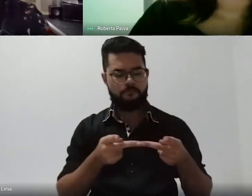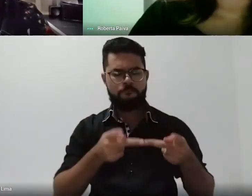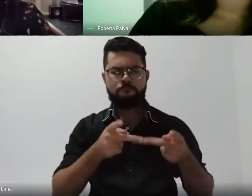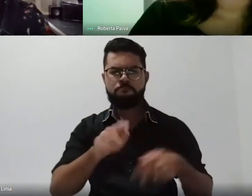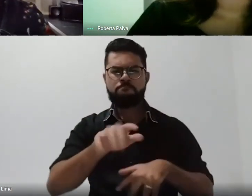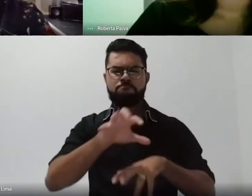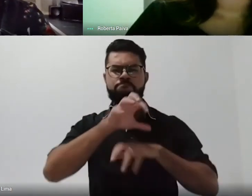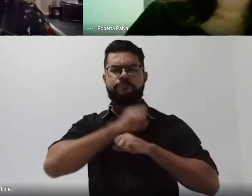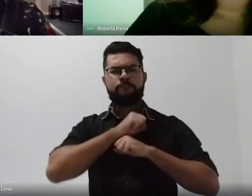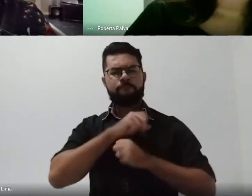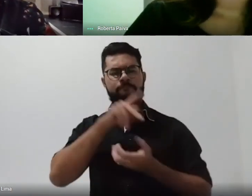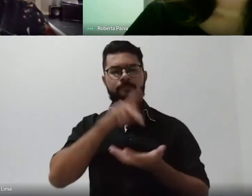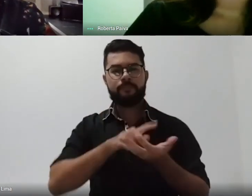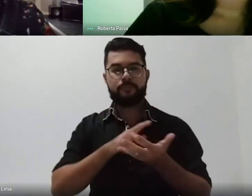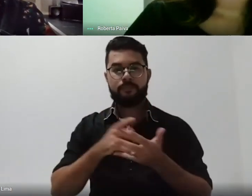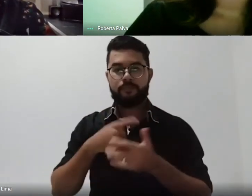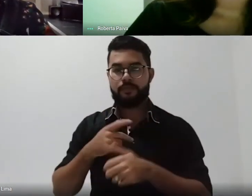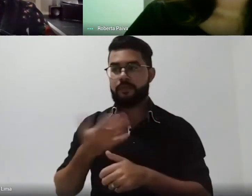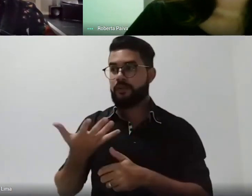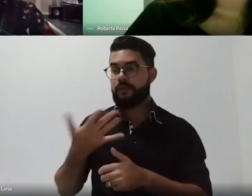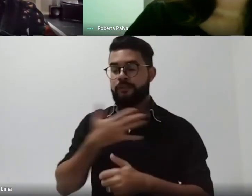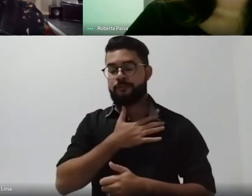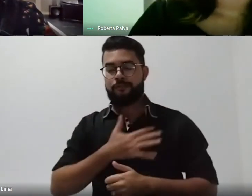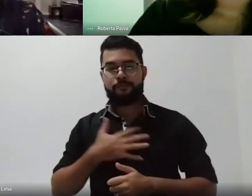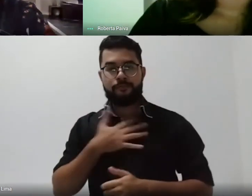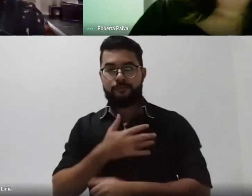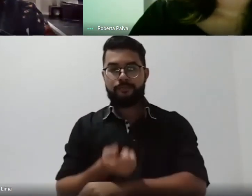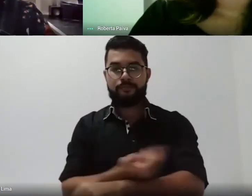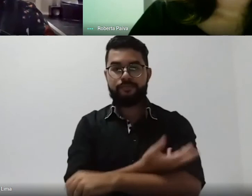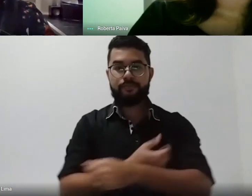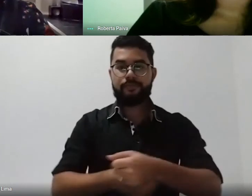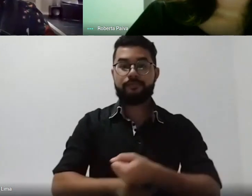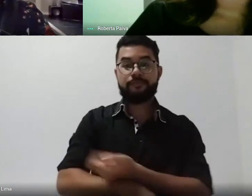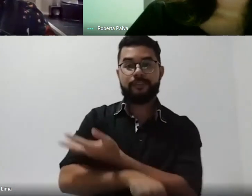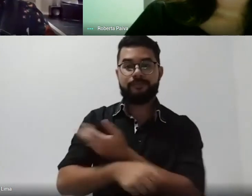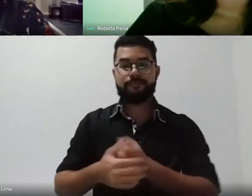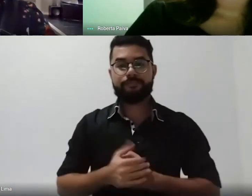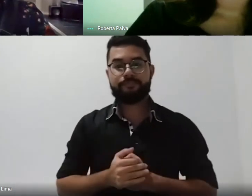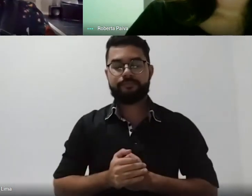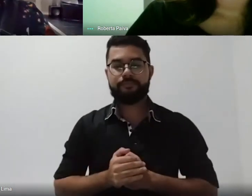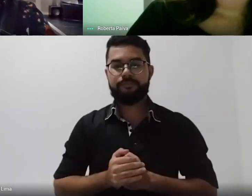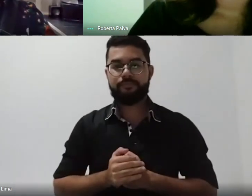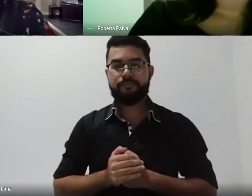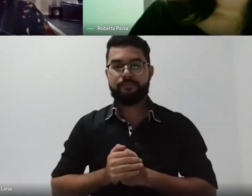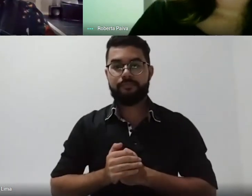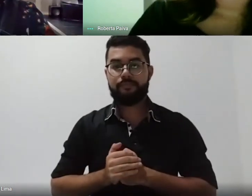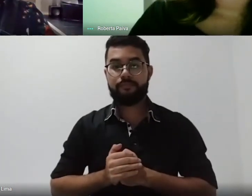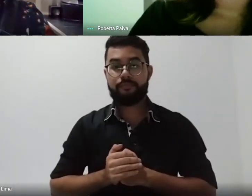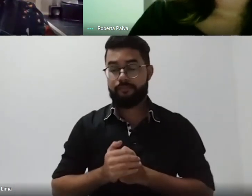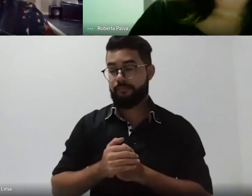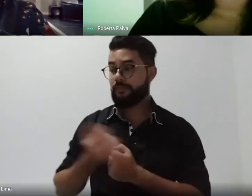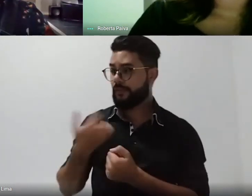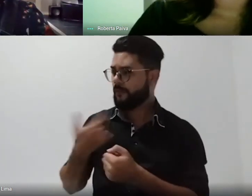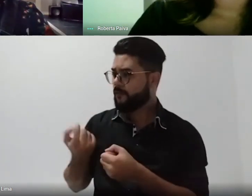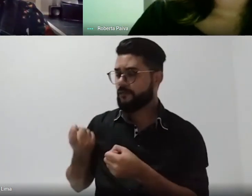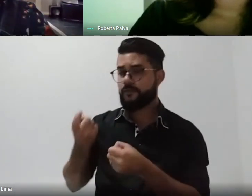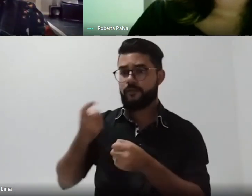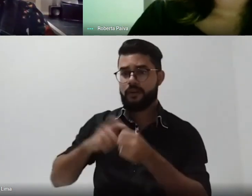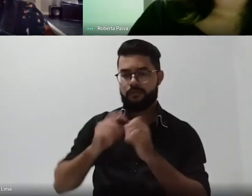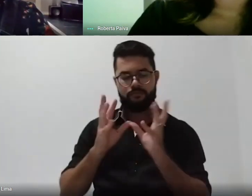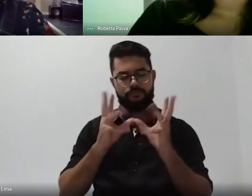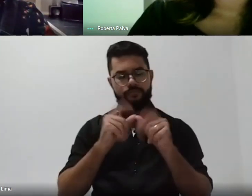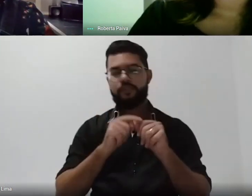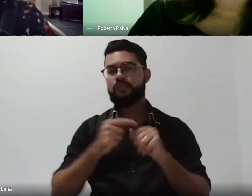uma tarde de nostalgia. Outro comentário. Que tal voltarmos ao Parquet parte 2, mas agora